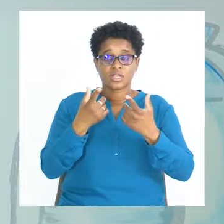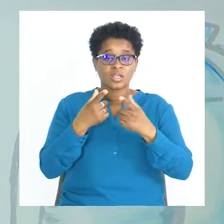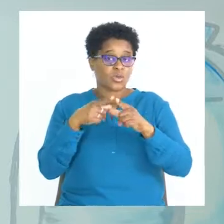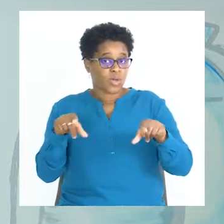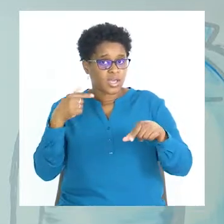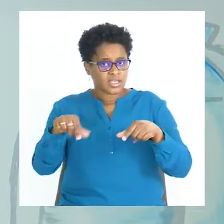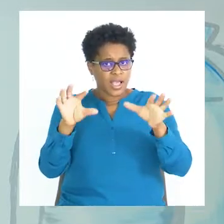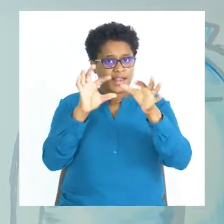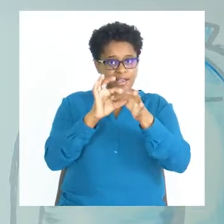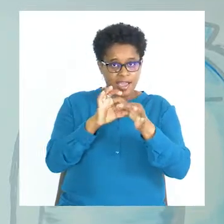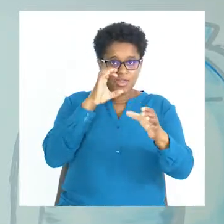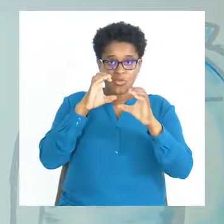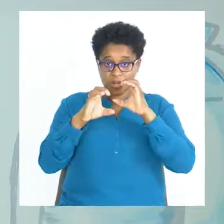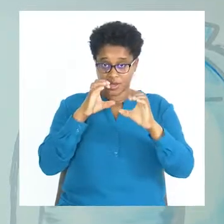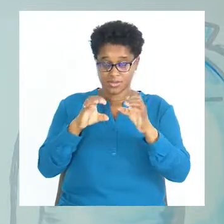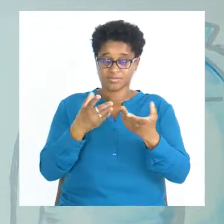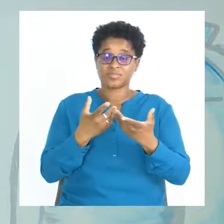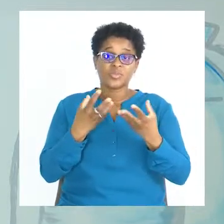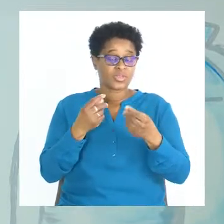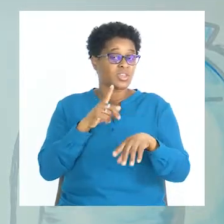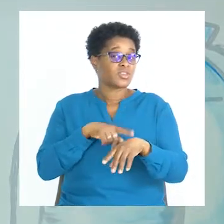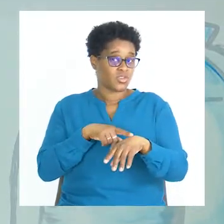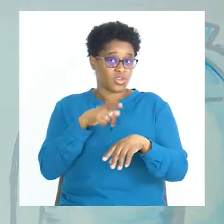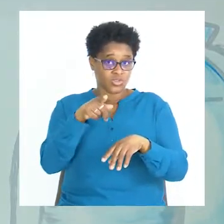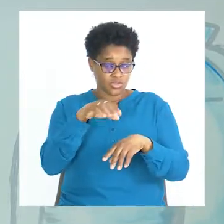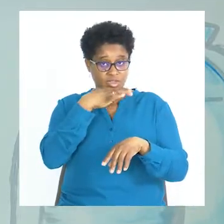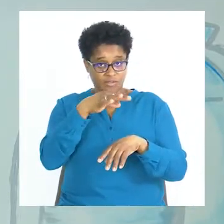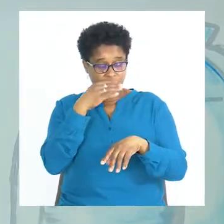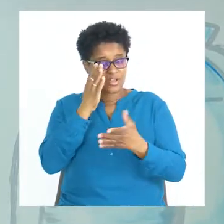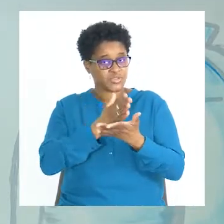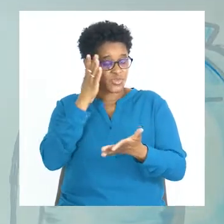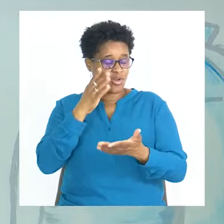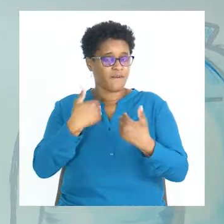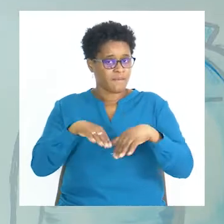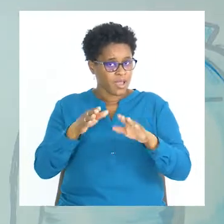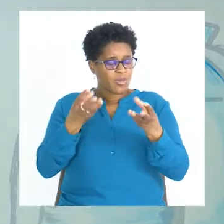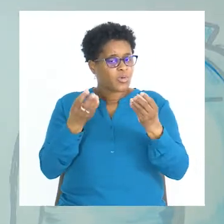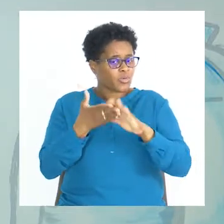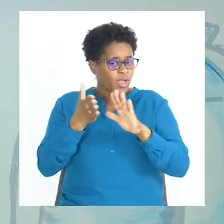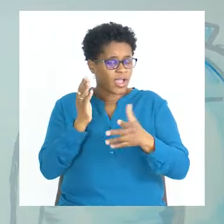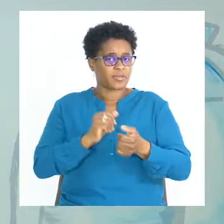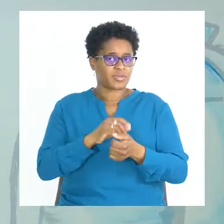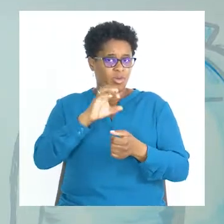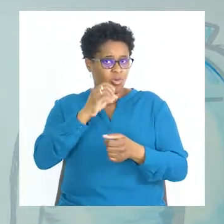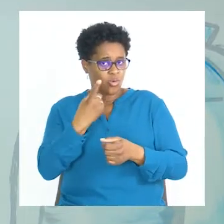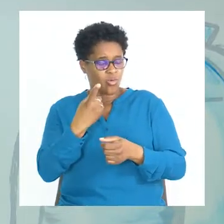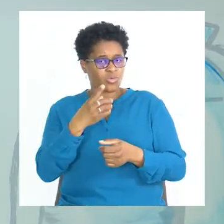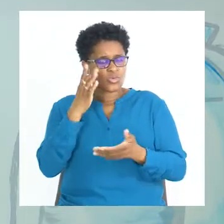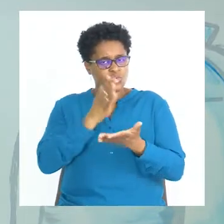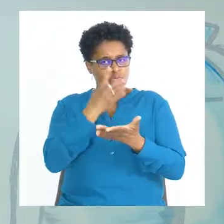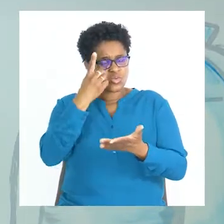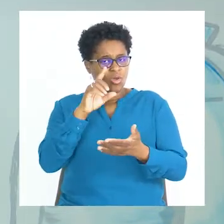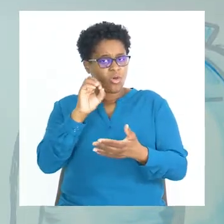à comunicação. Certas horas tu estás lá a falar sozinho, mas muito raro, ou sozinho ou